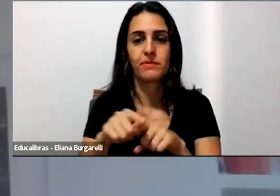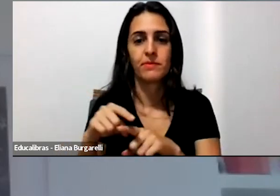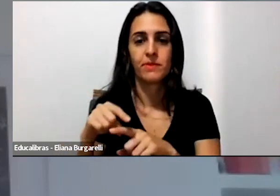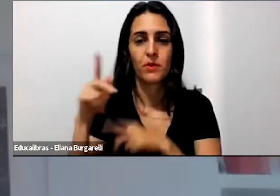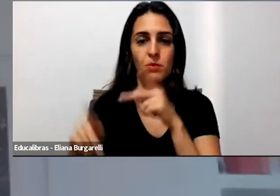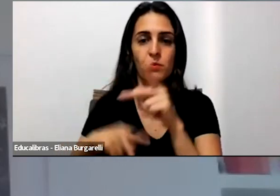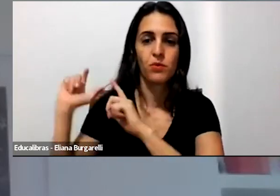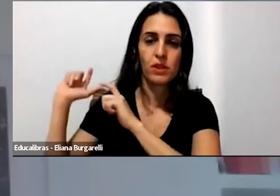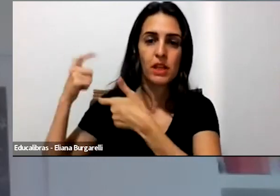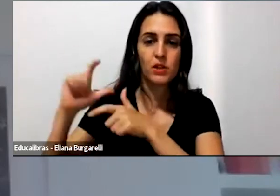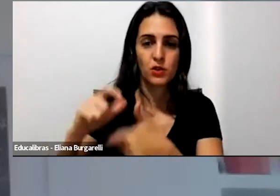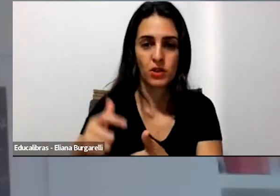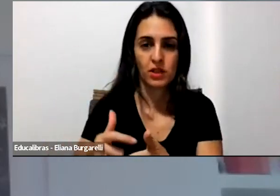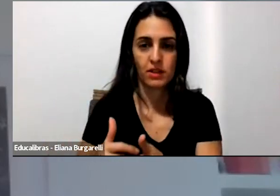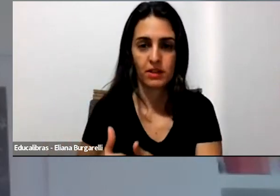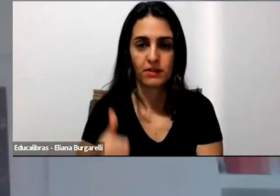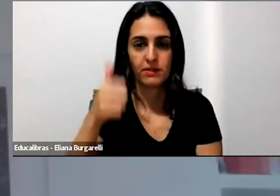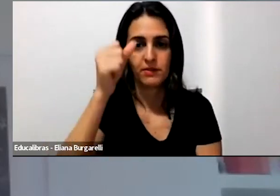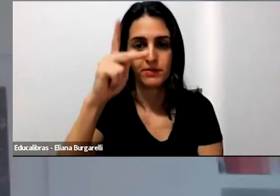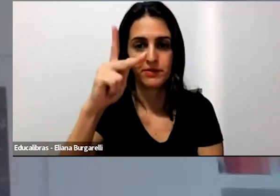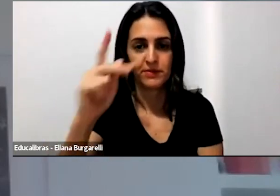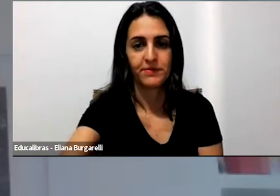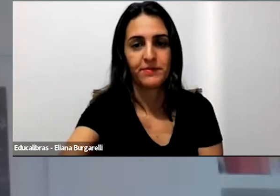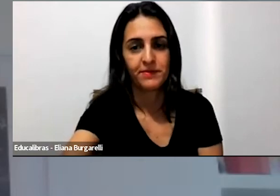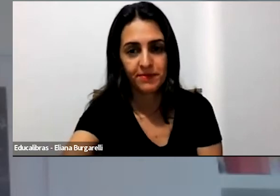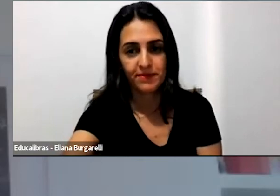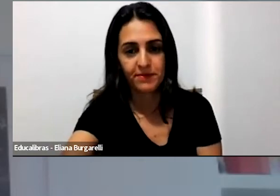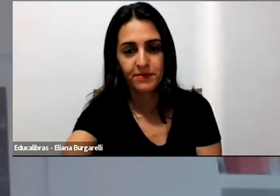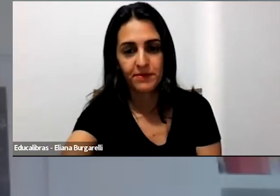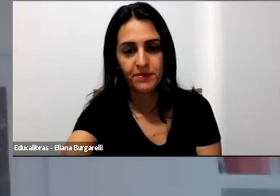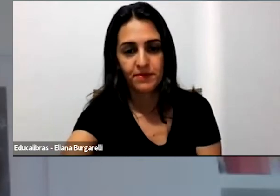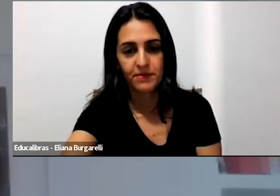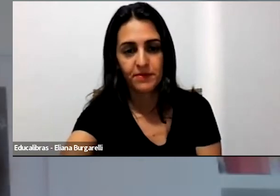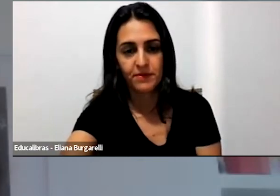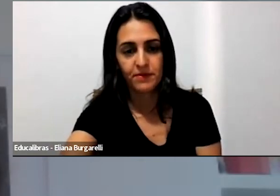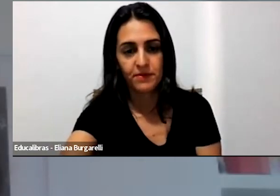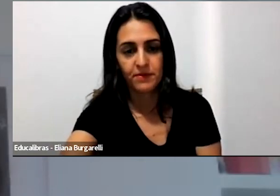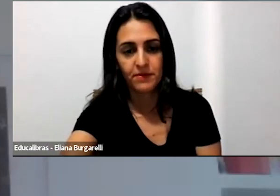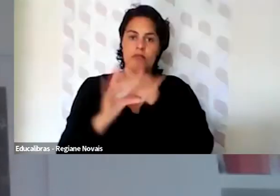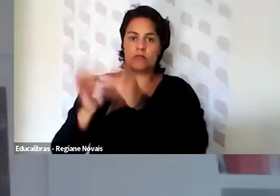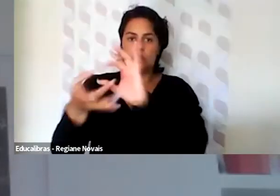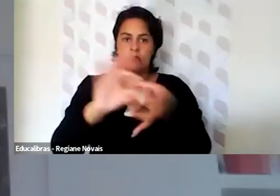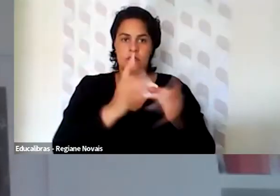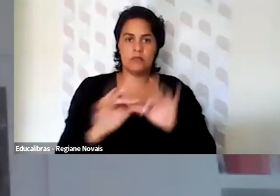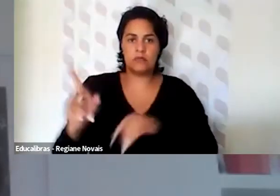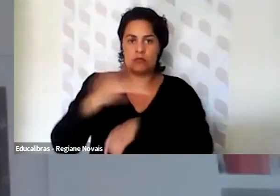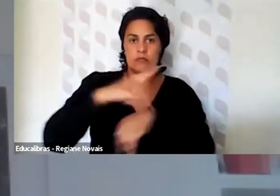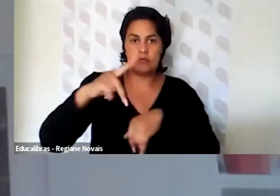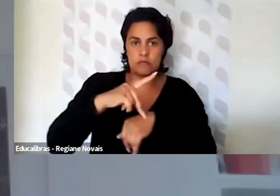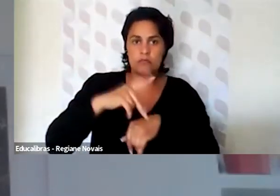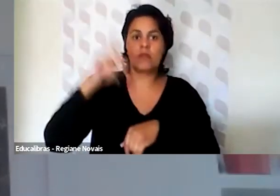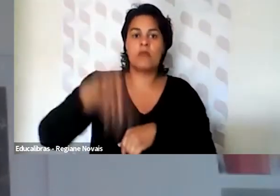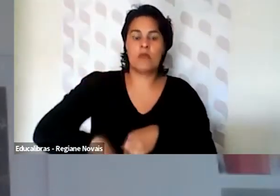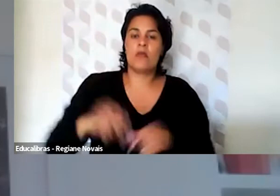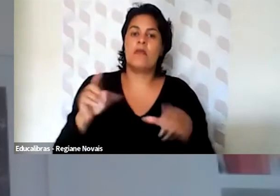E esse papel do setor privado ao fazer essa conexão com os países que atuam na região ainda é muito aquém do que